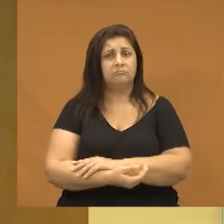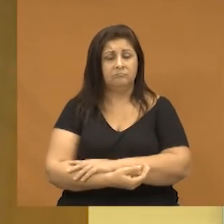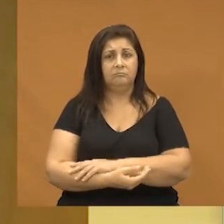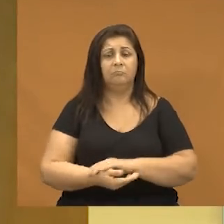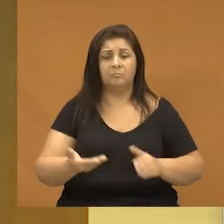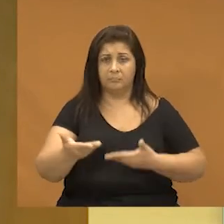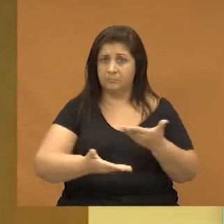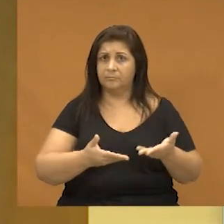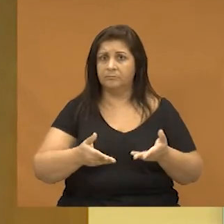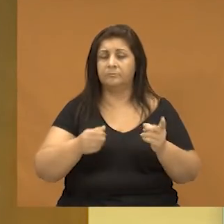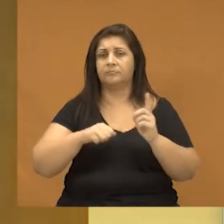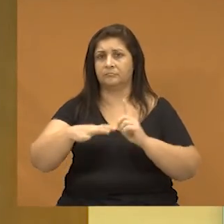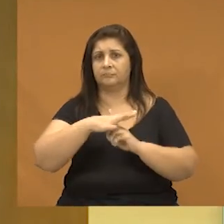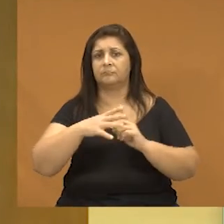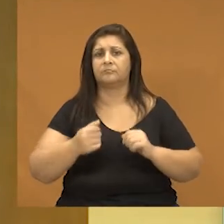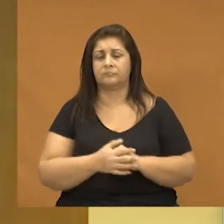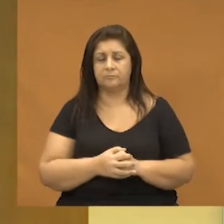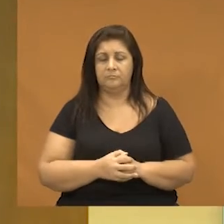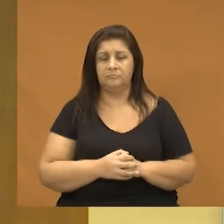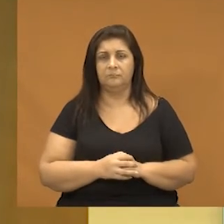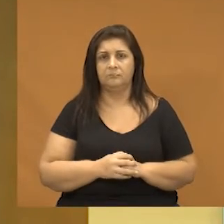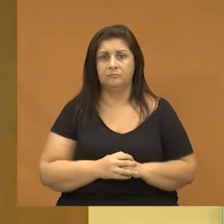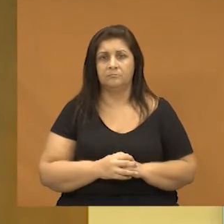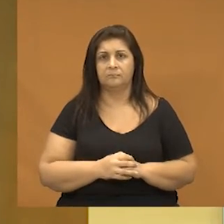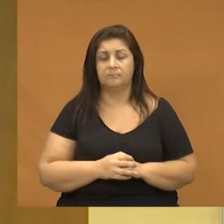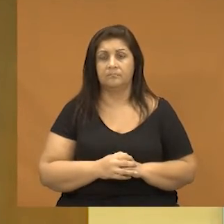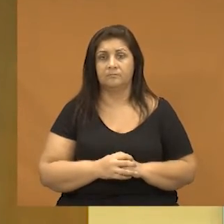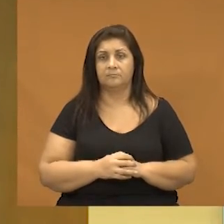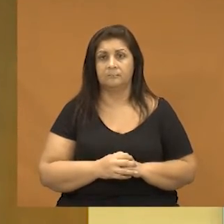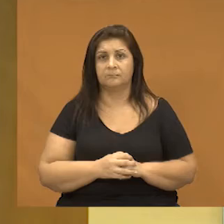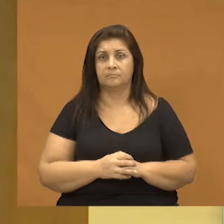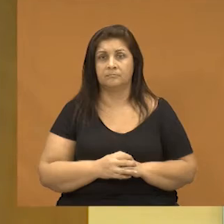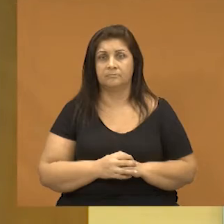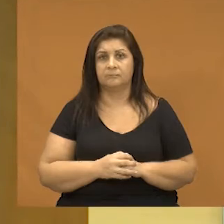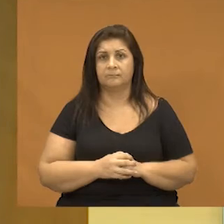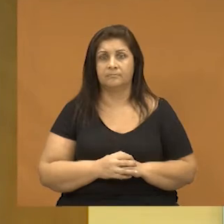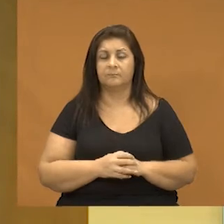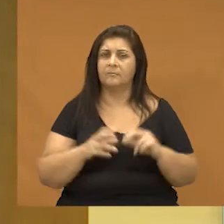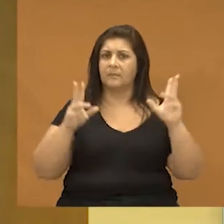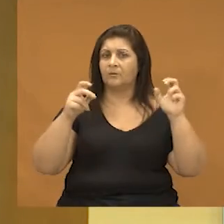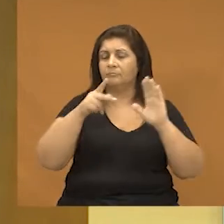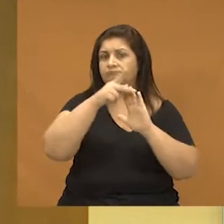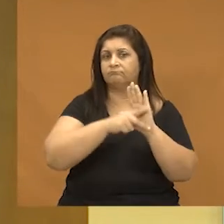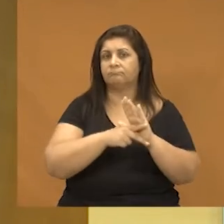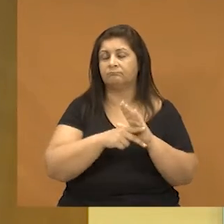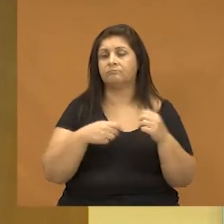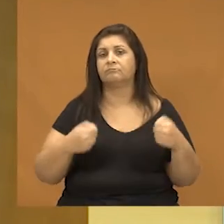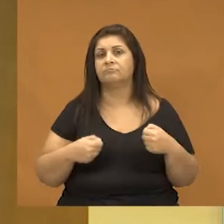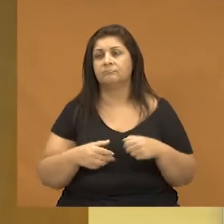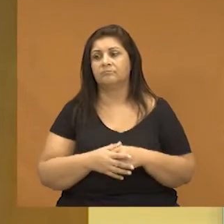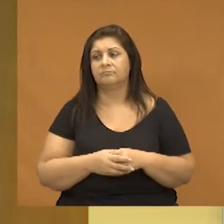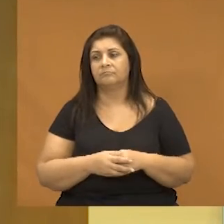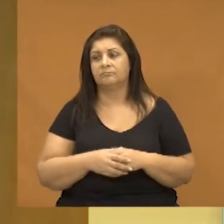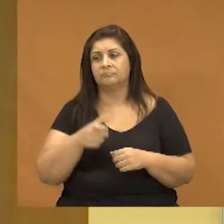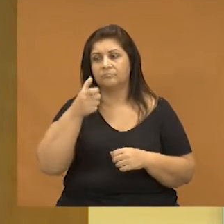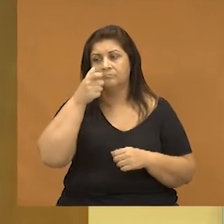da população. E agora, na questão aqui do projeto, eu acho que nós temos que ver,